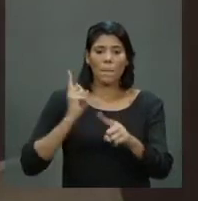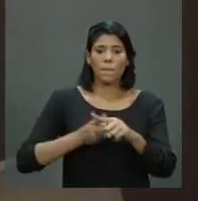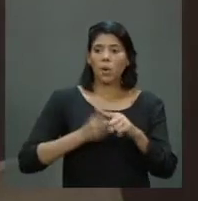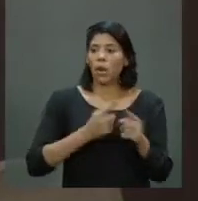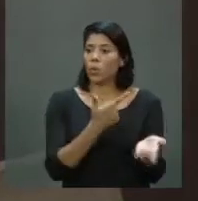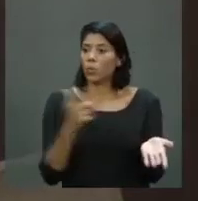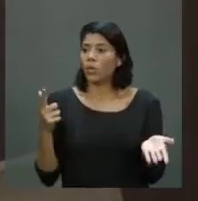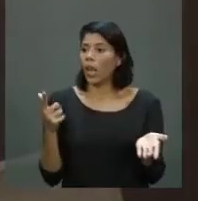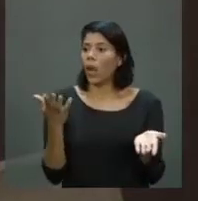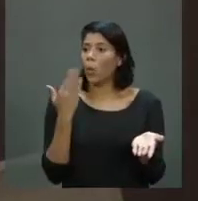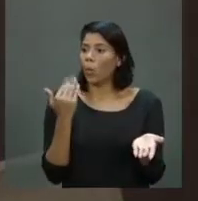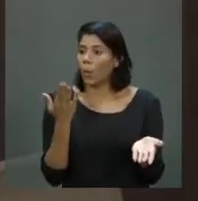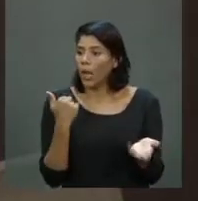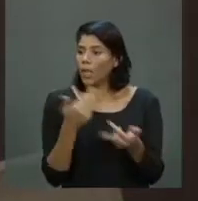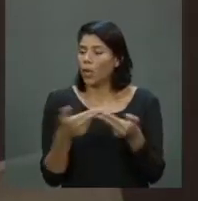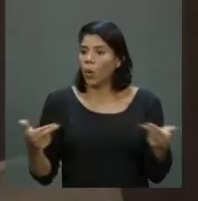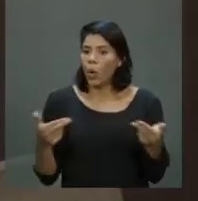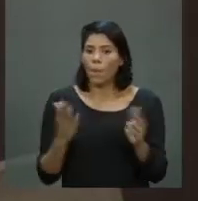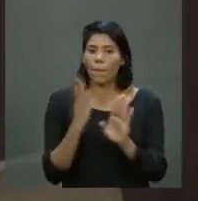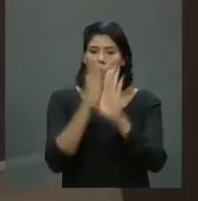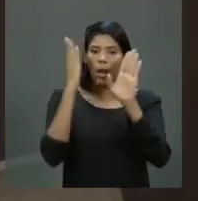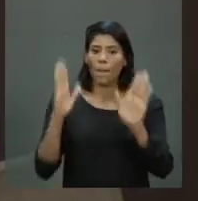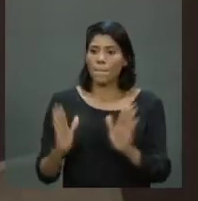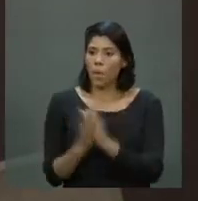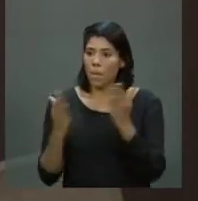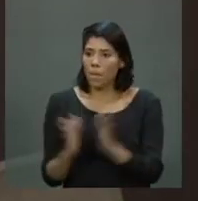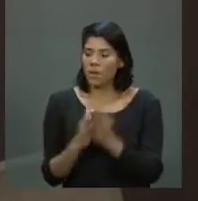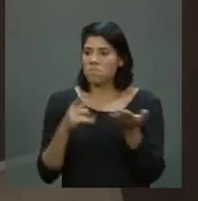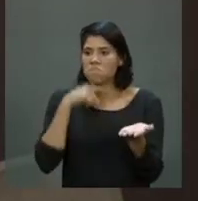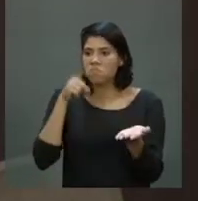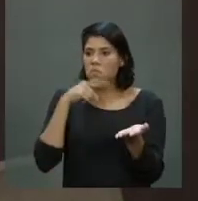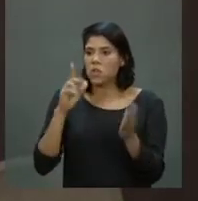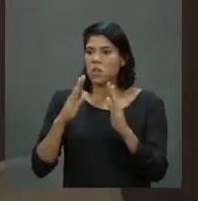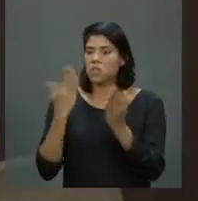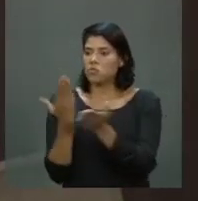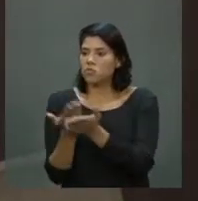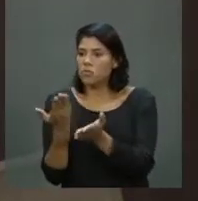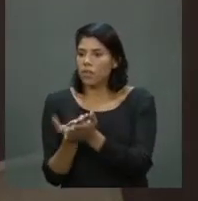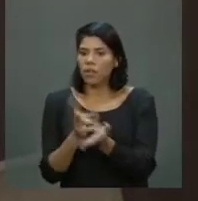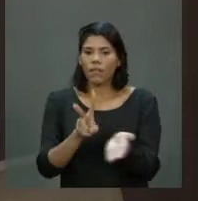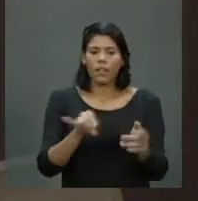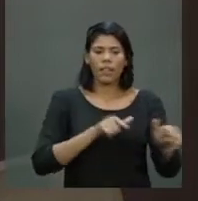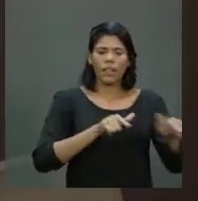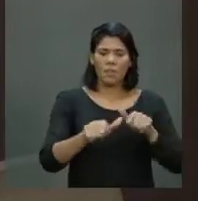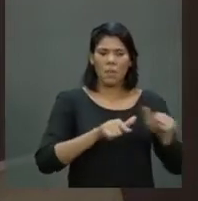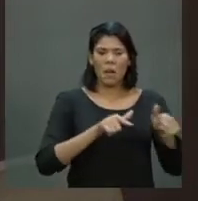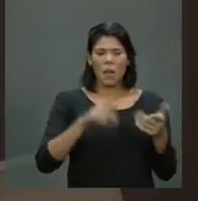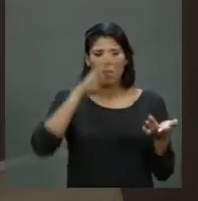da fome e da pobreza que saem das escolas. Deputados,